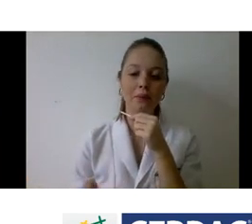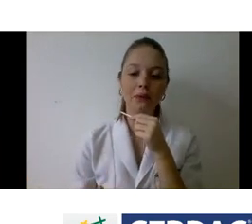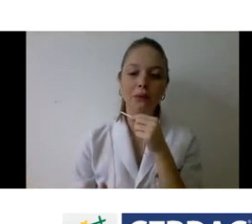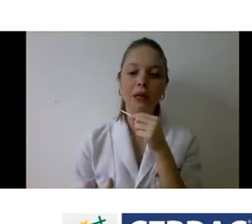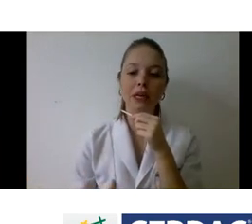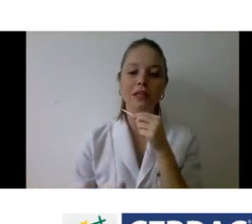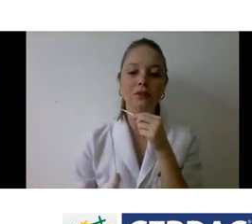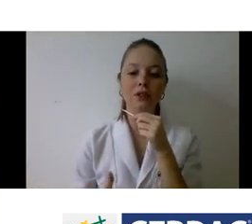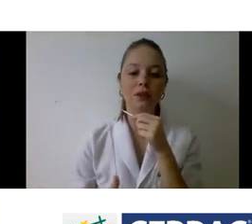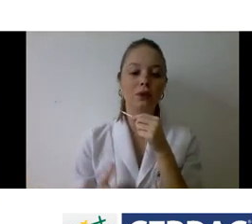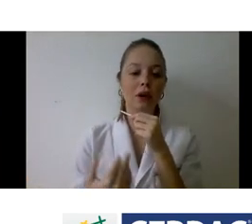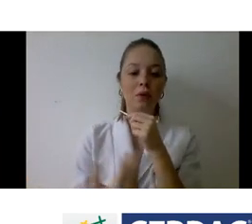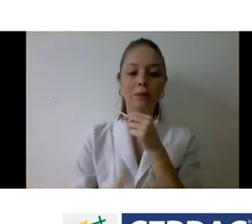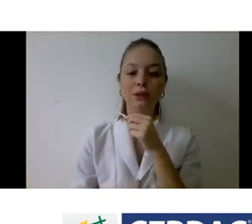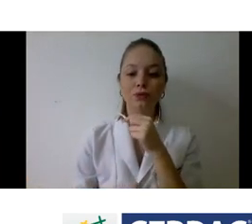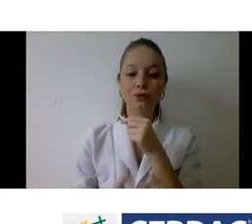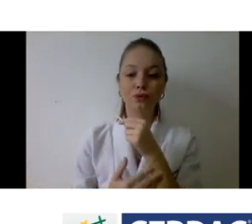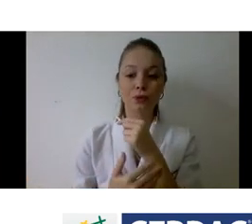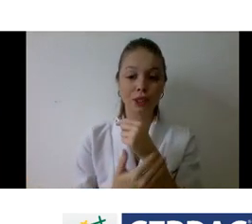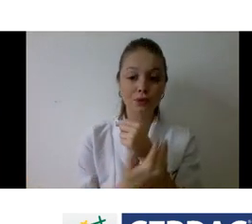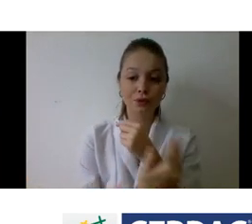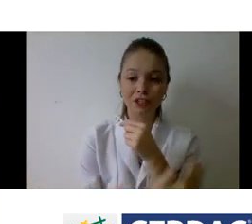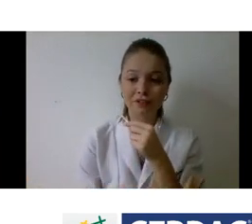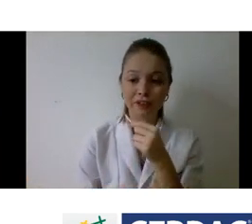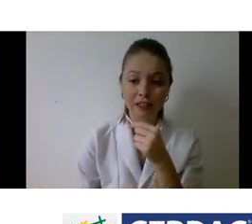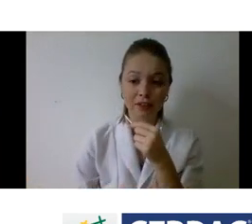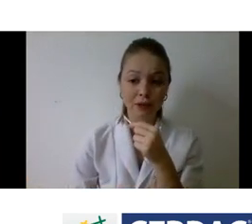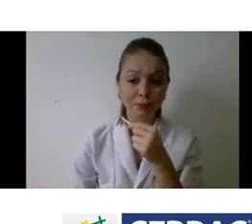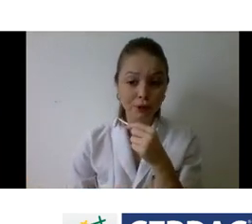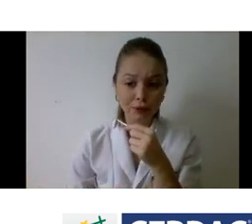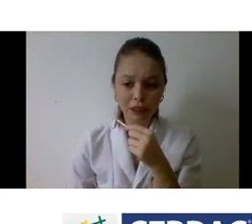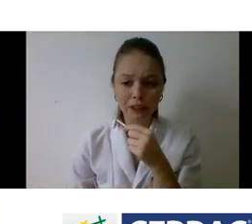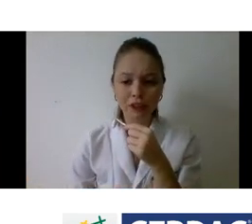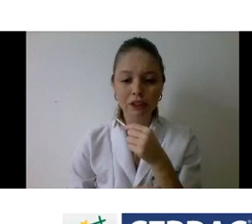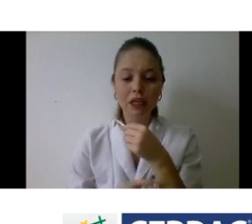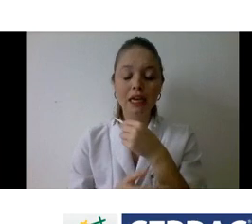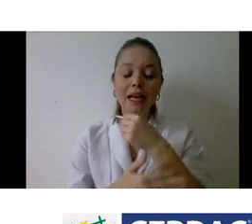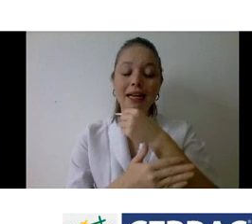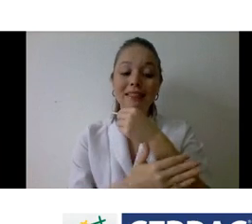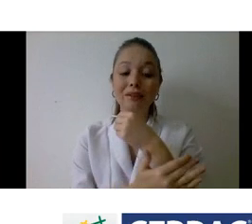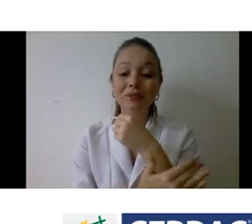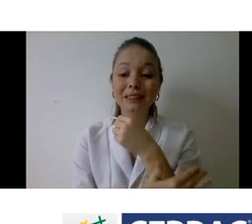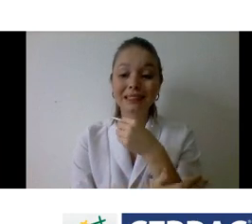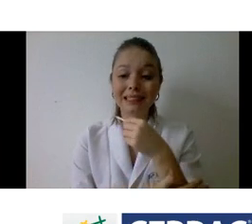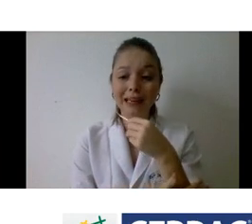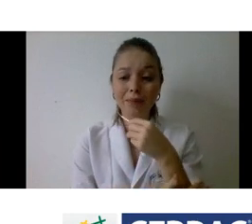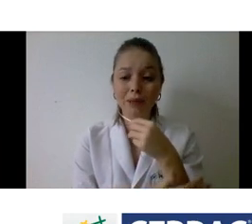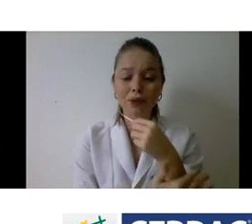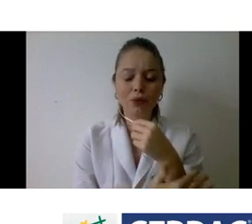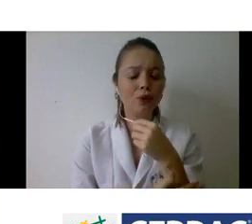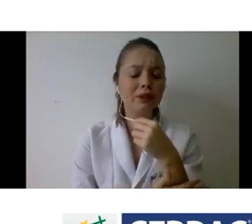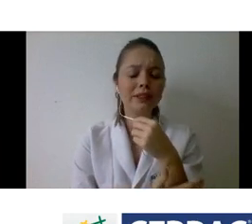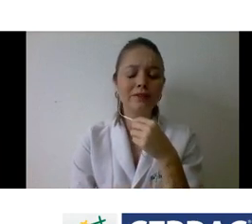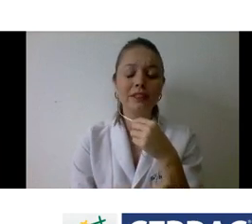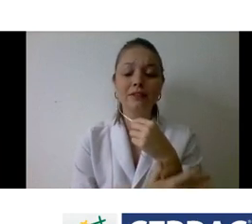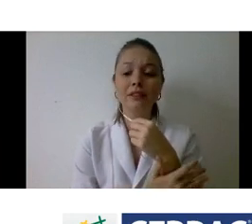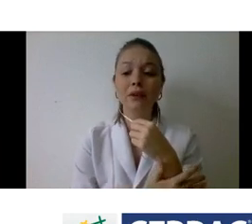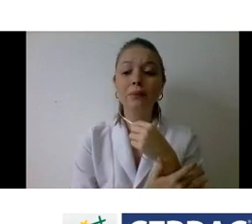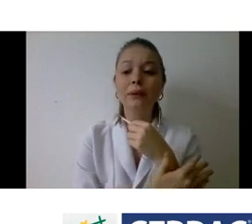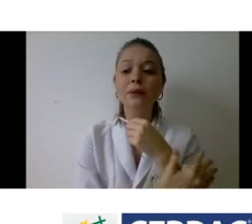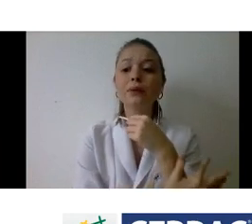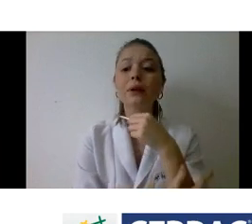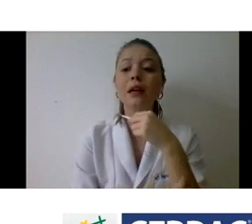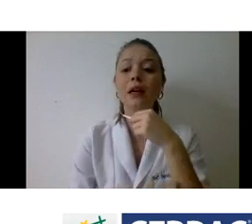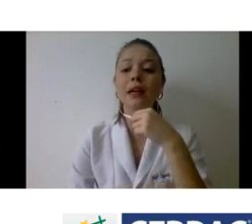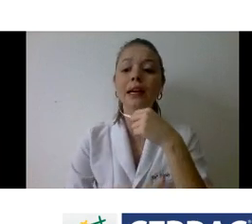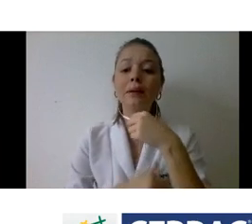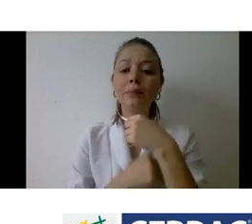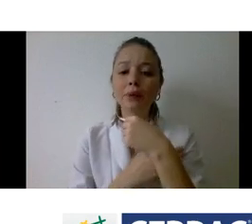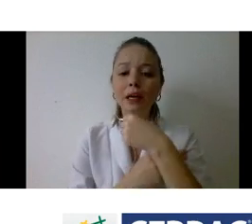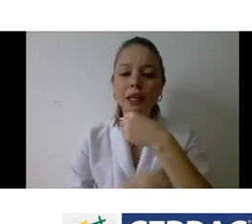sempre limpo, porque se você colocar um pano sujo, o risco de infecção é muito grande. Então, sempre, toda vez, vai ser